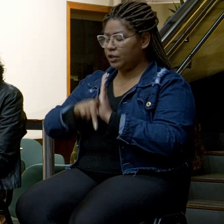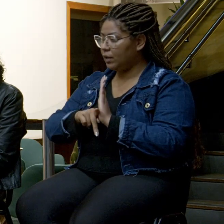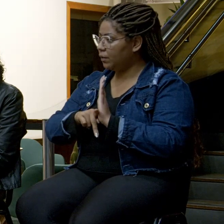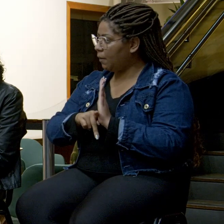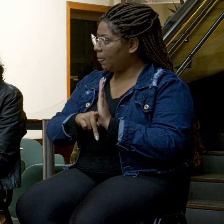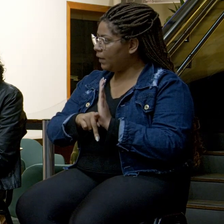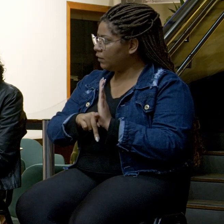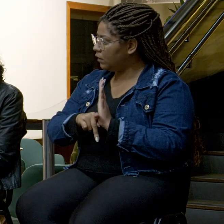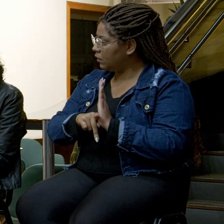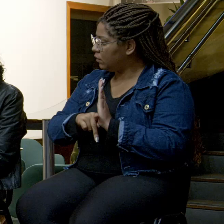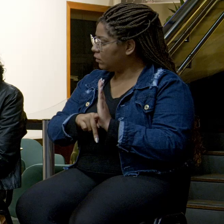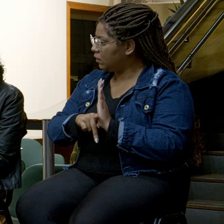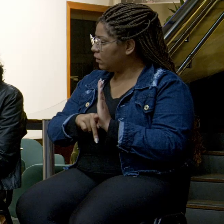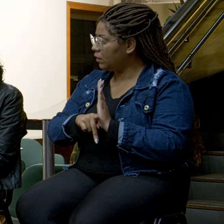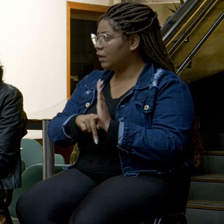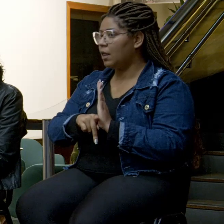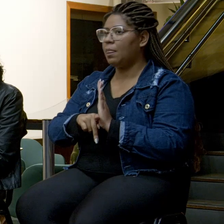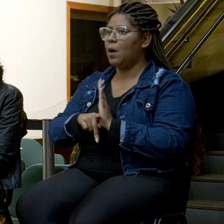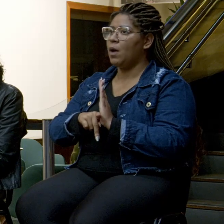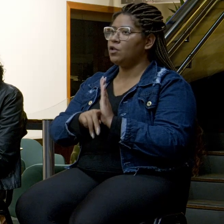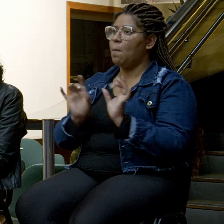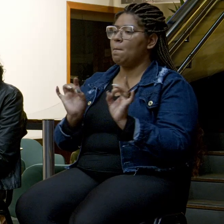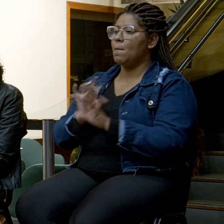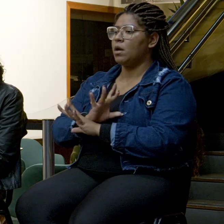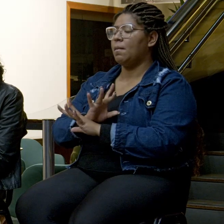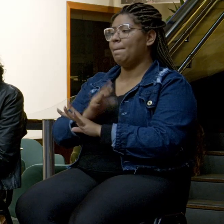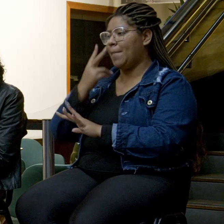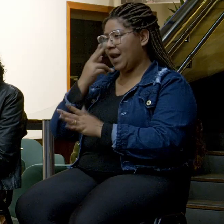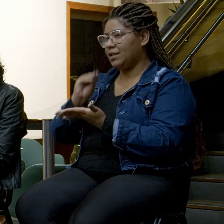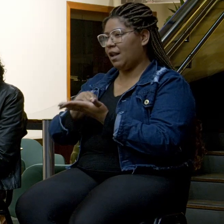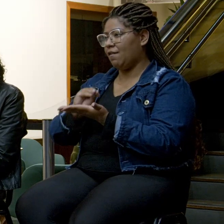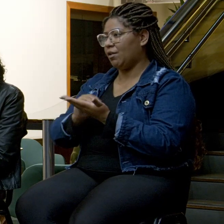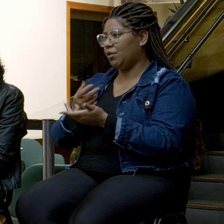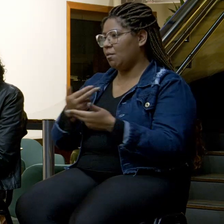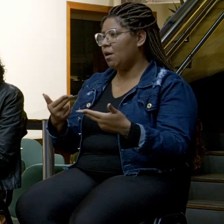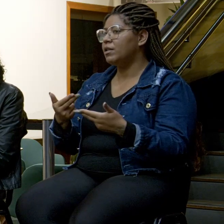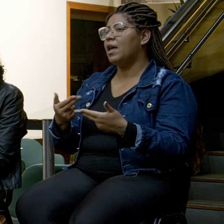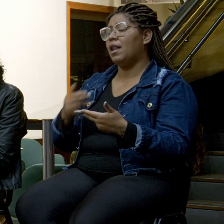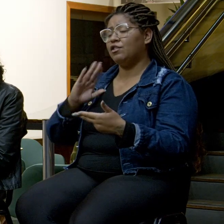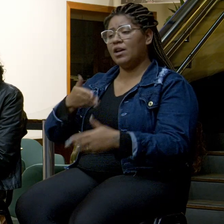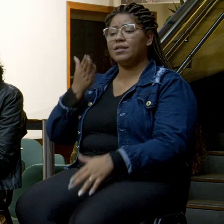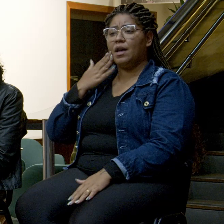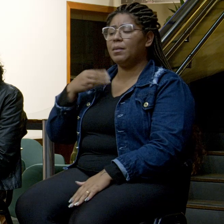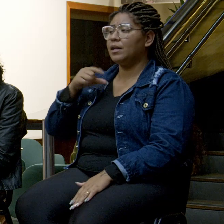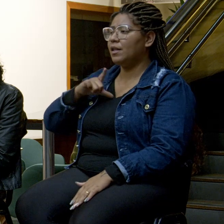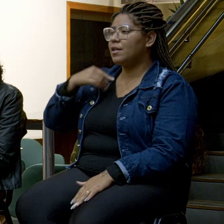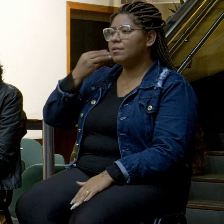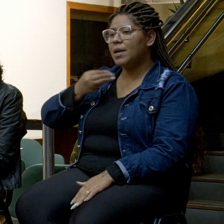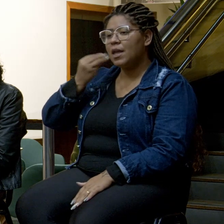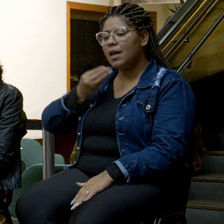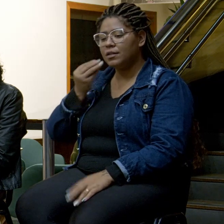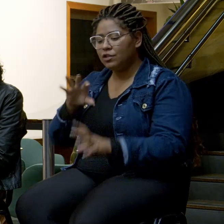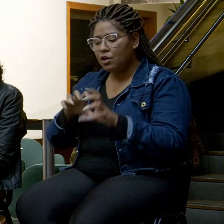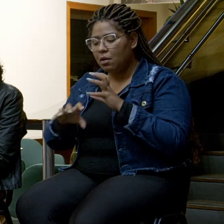não é suficiente. Assim, ela é da experiência, da experimentação e